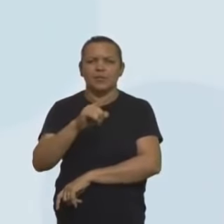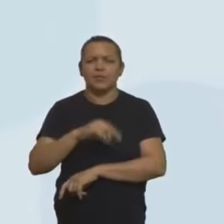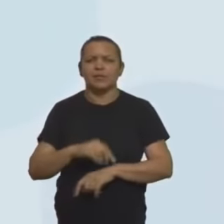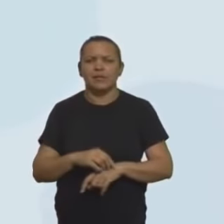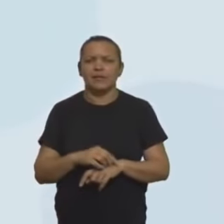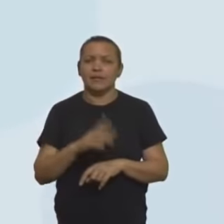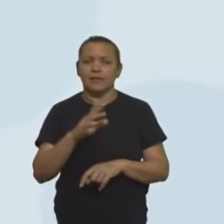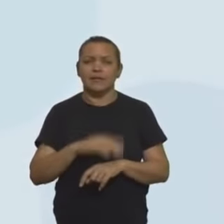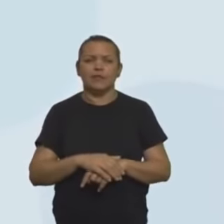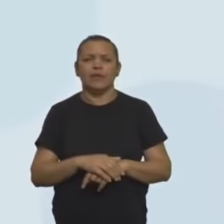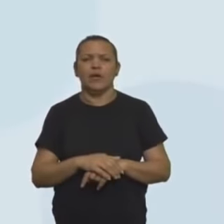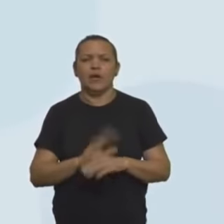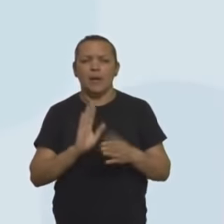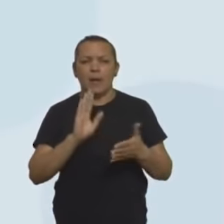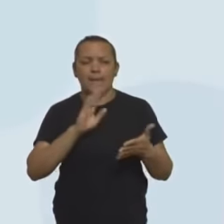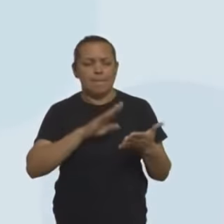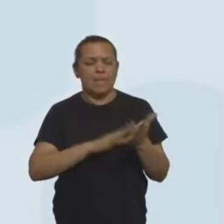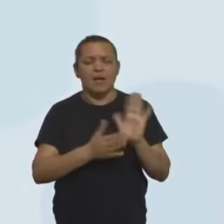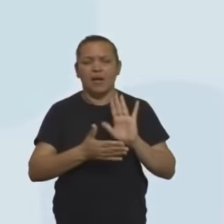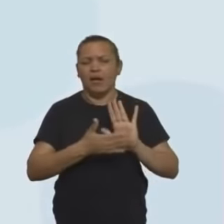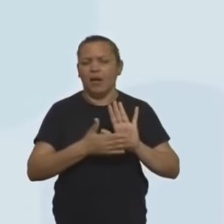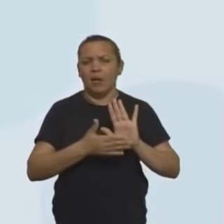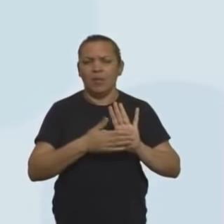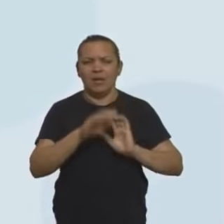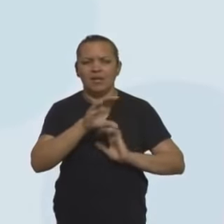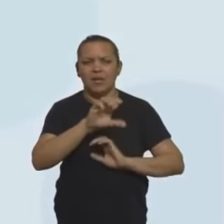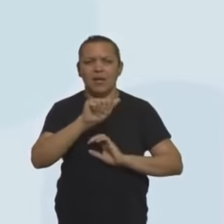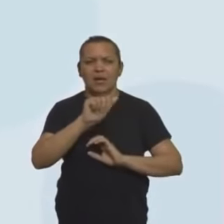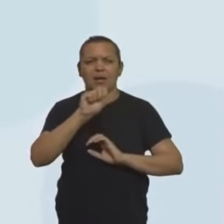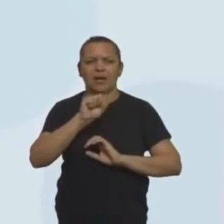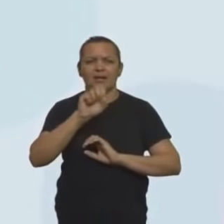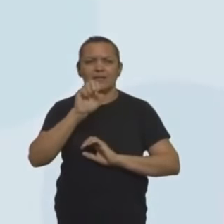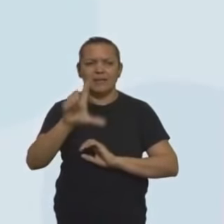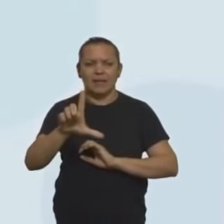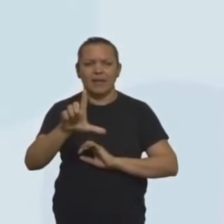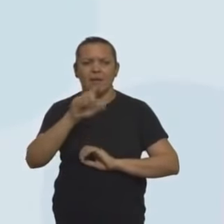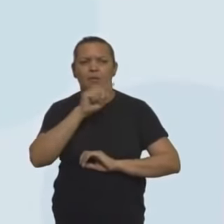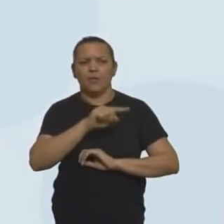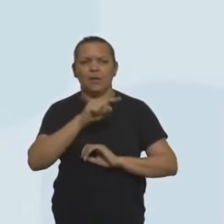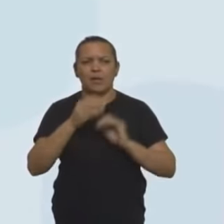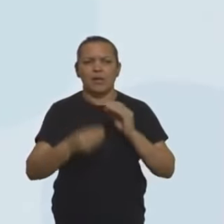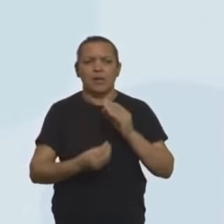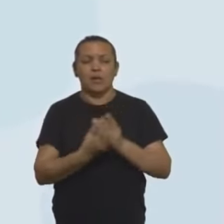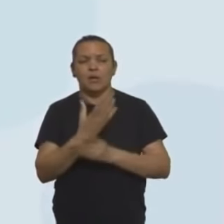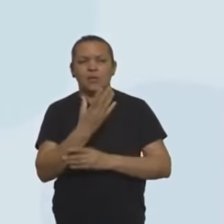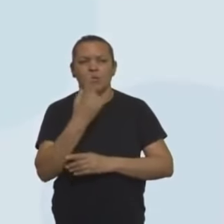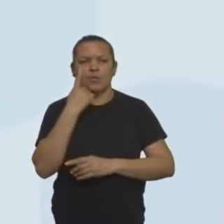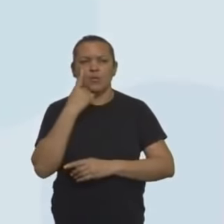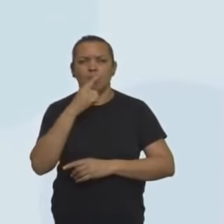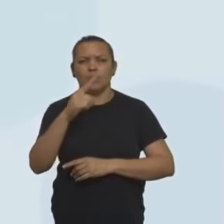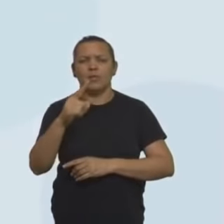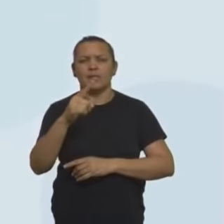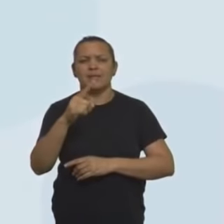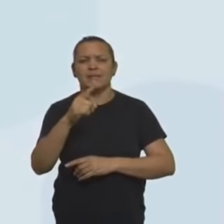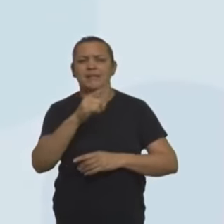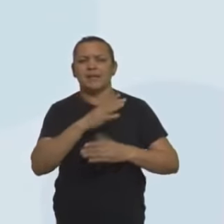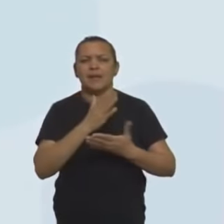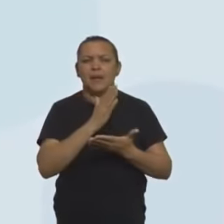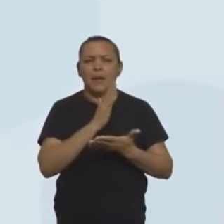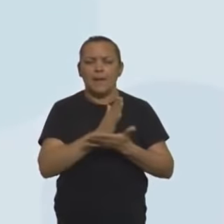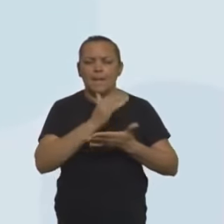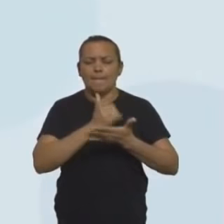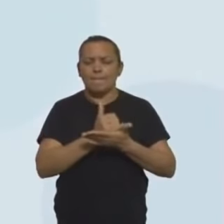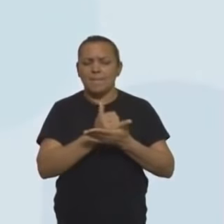como matriz de seus estudos o CASEL, que também deu origem, né, a toda a parte do estudo